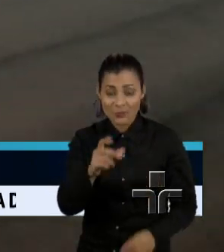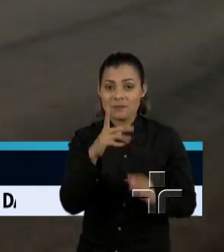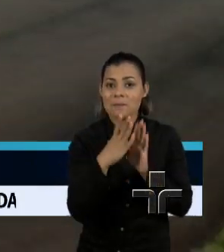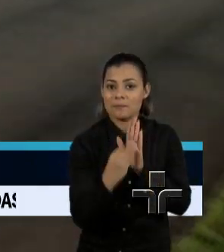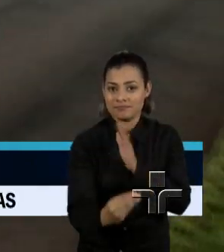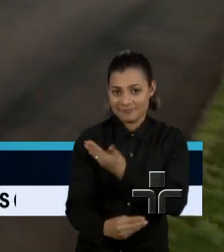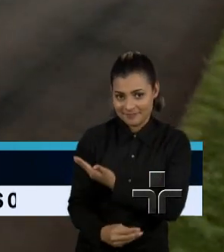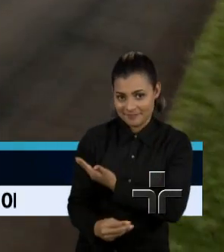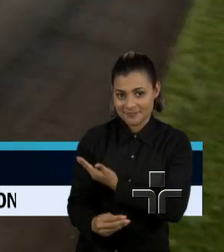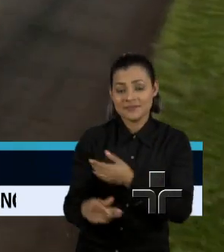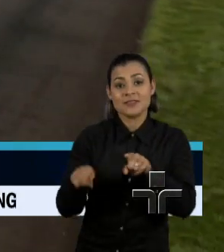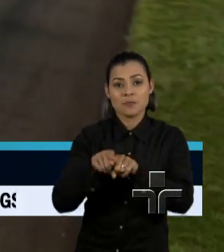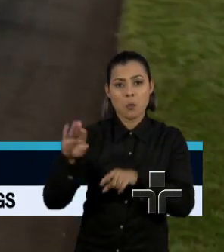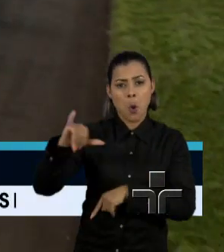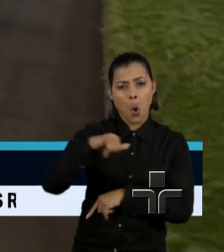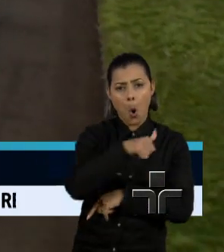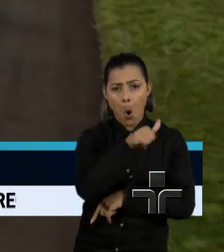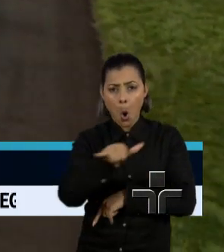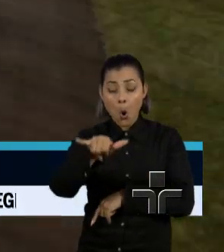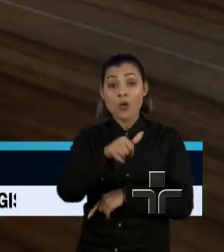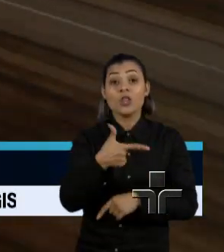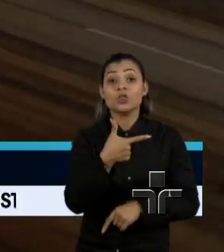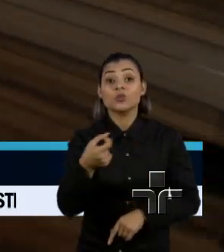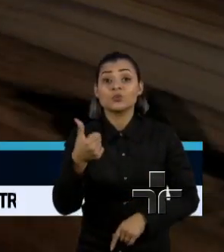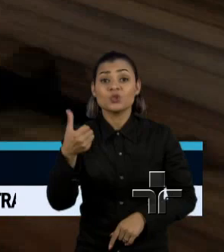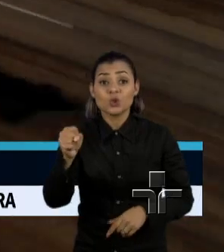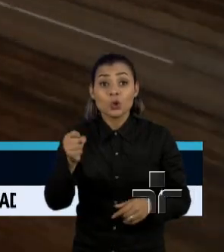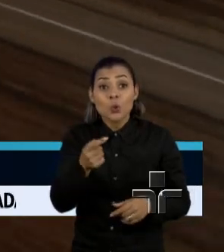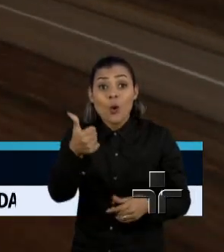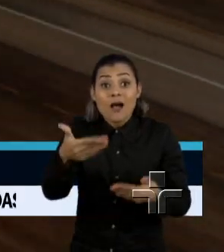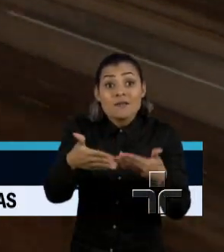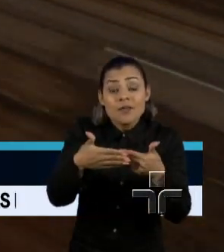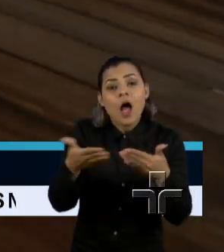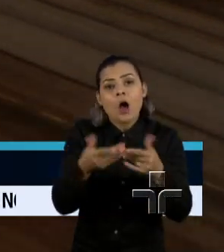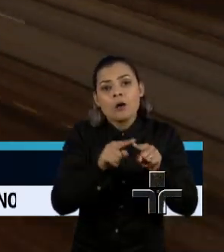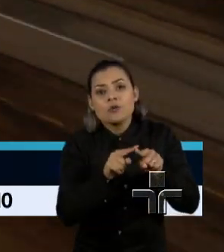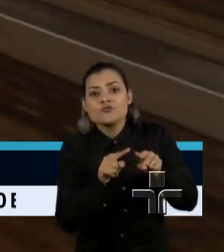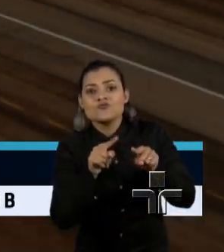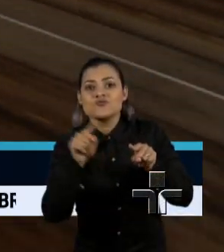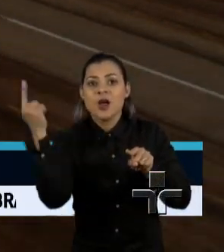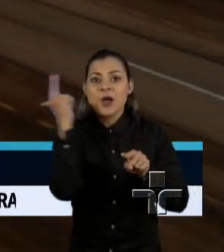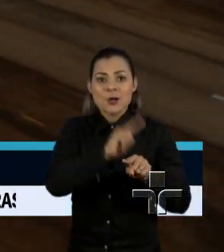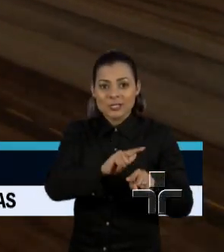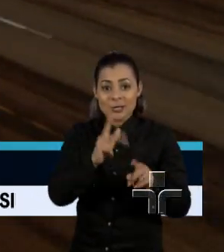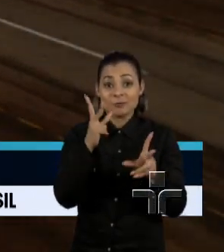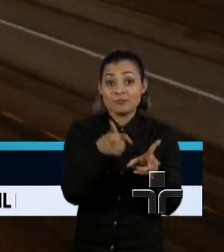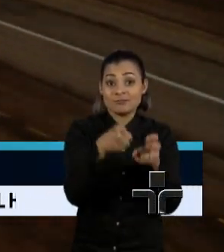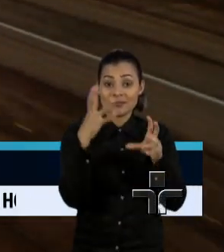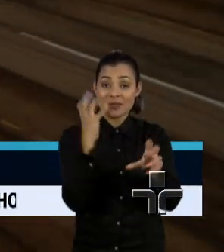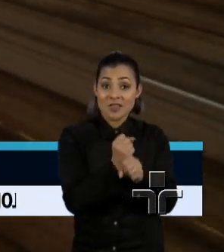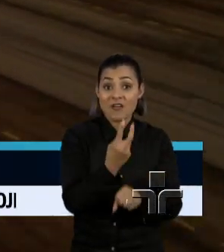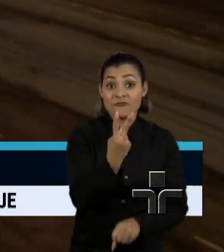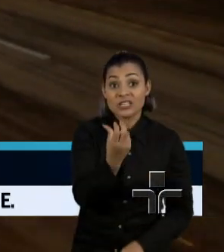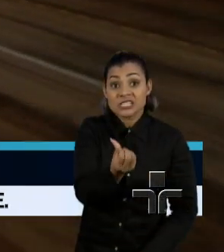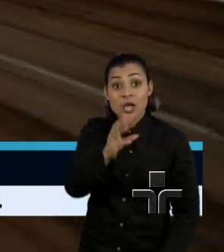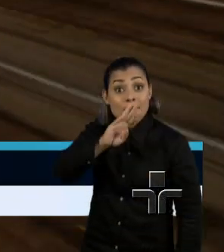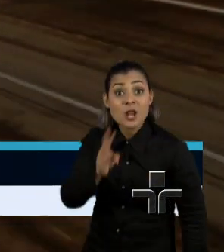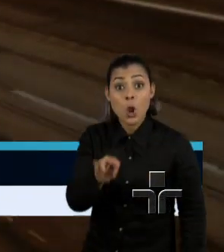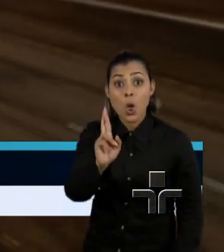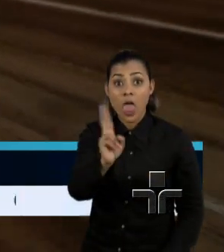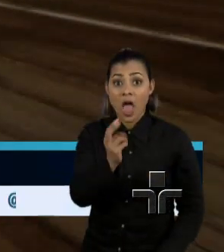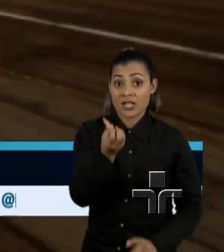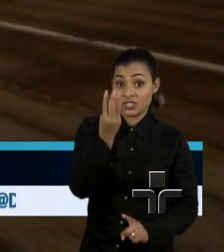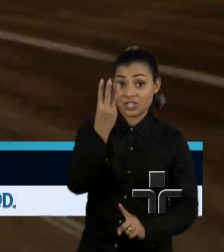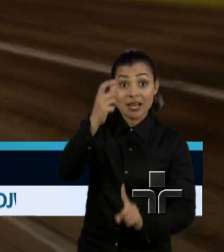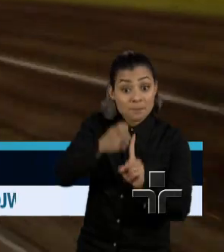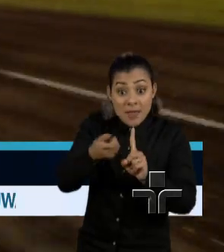ataque. Após fechamento negativo em 2018, a empresa voltou a crescer e registrou lucro líquido de 26 milhões de reais no segundo trimestre